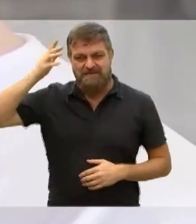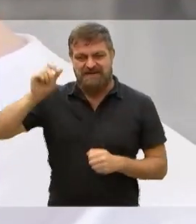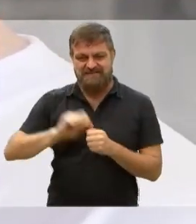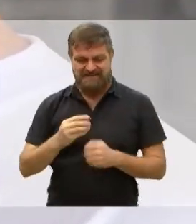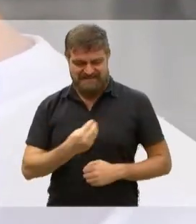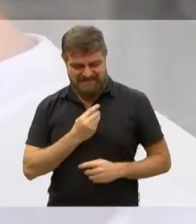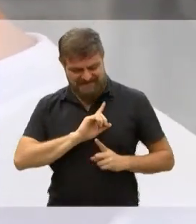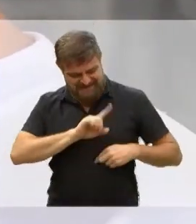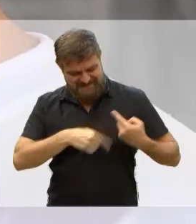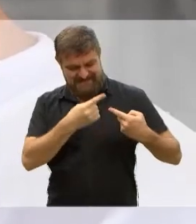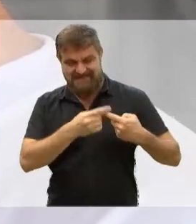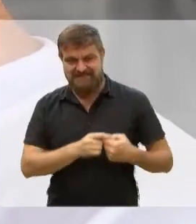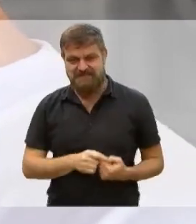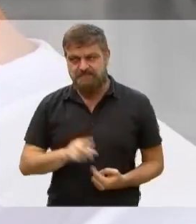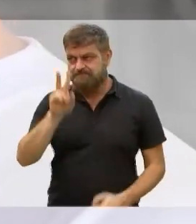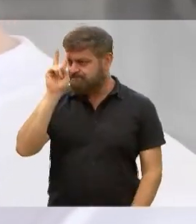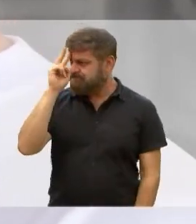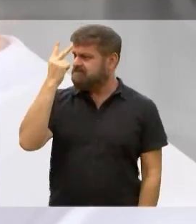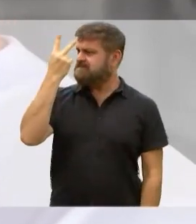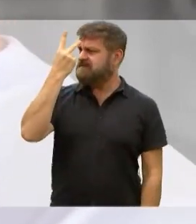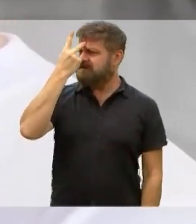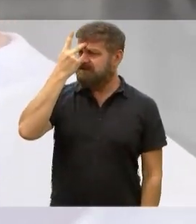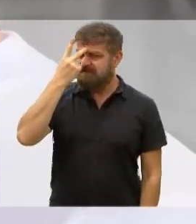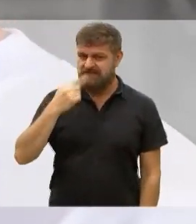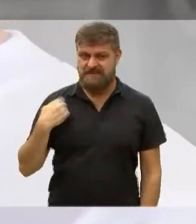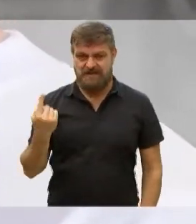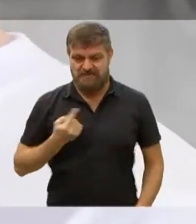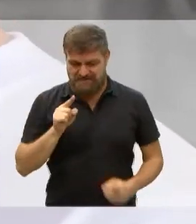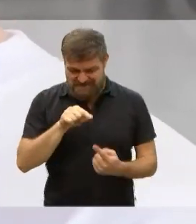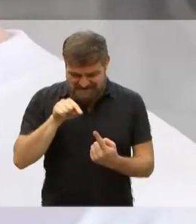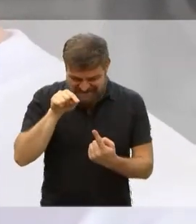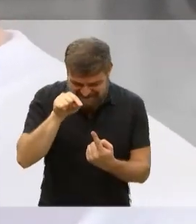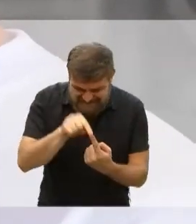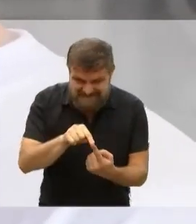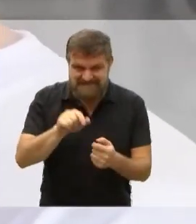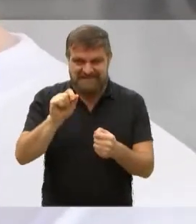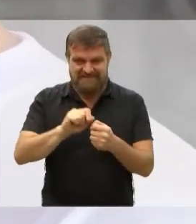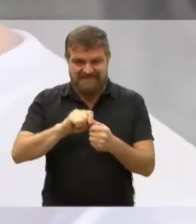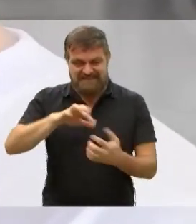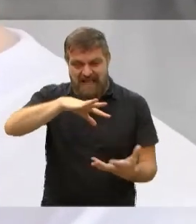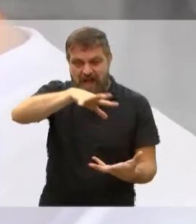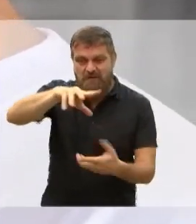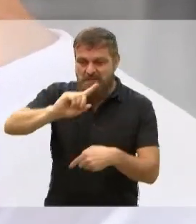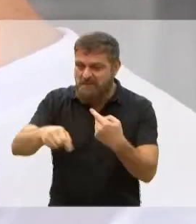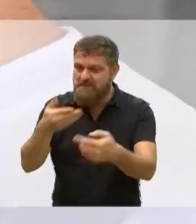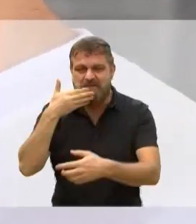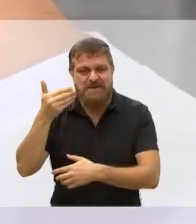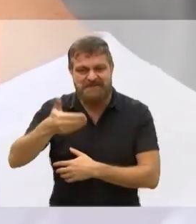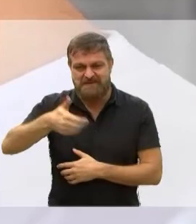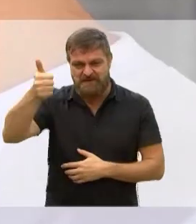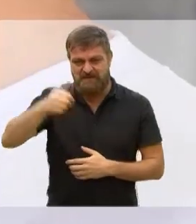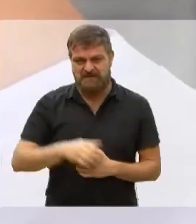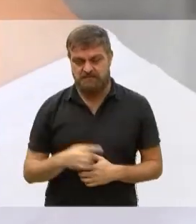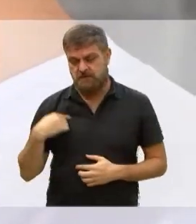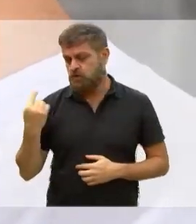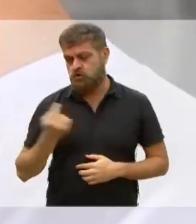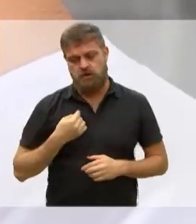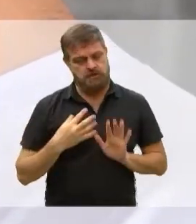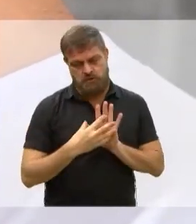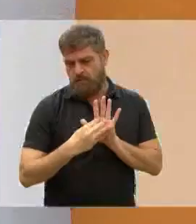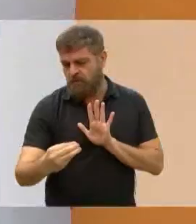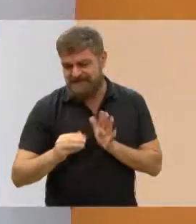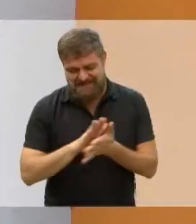transformado vidas, mudado olhares, e a nossa intenção é fazer e deixar o mundo melhor. Como disse, não somos